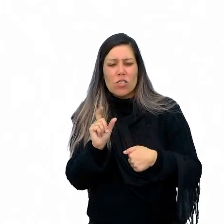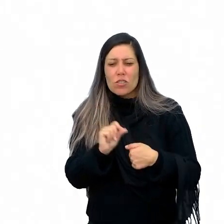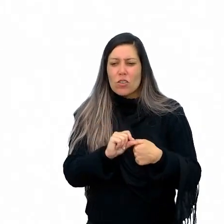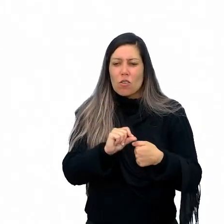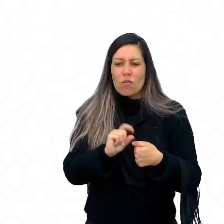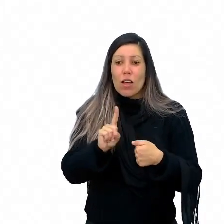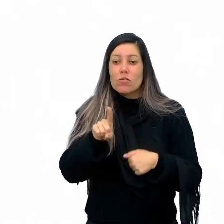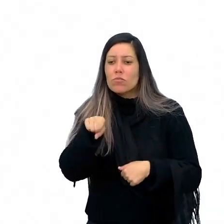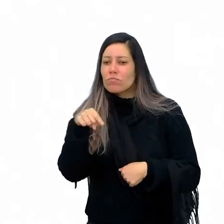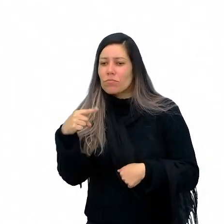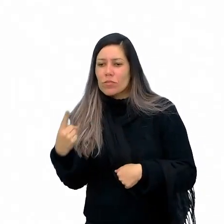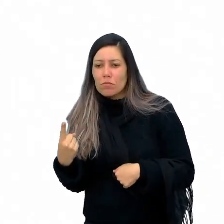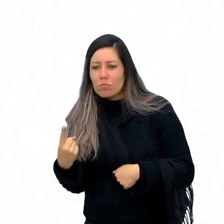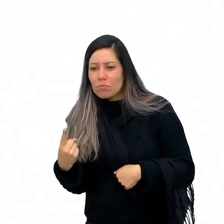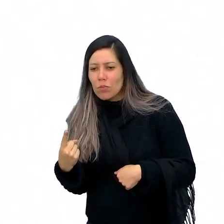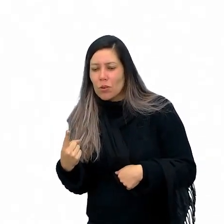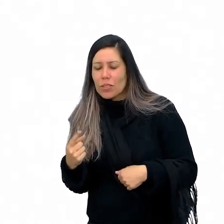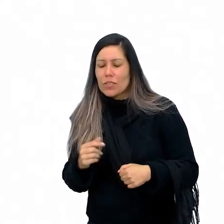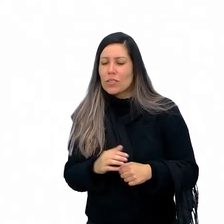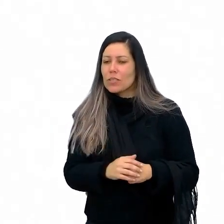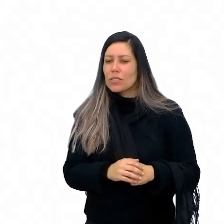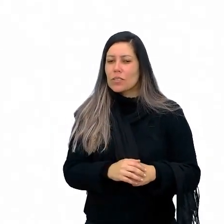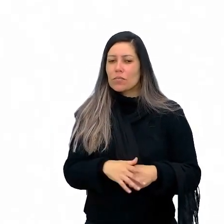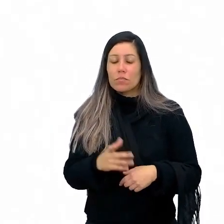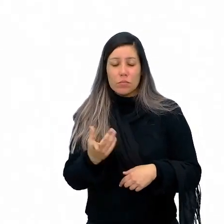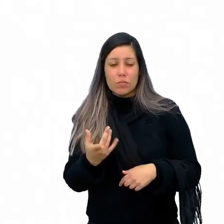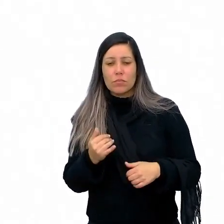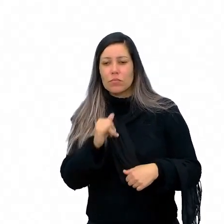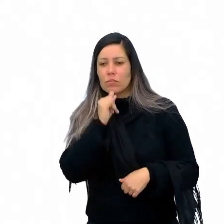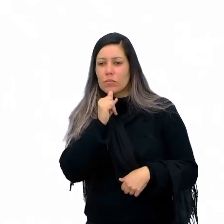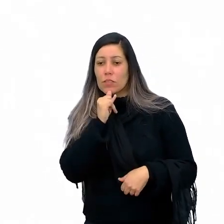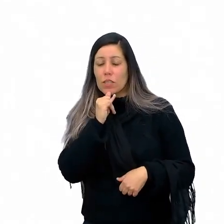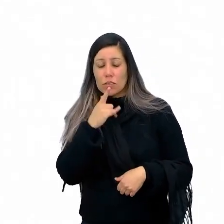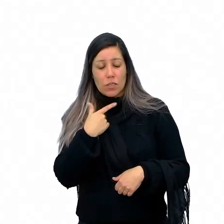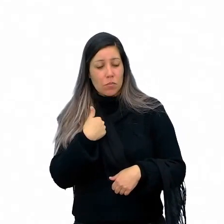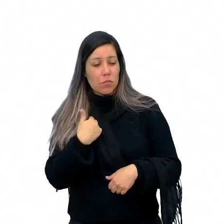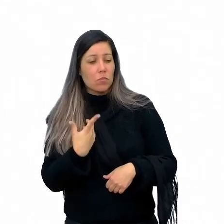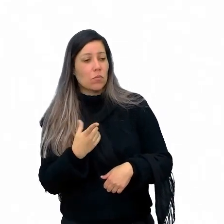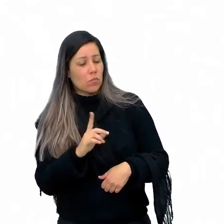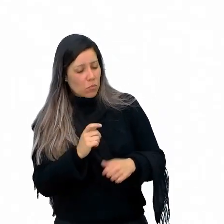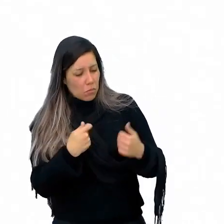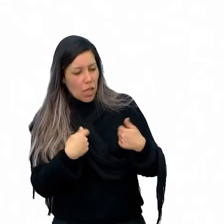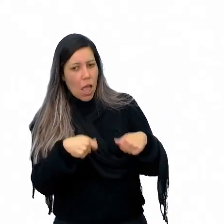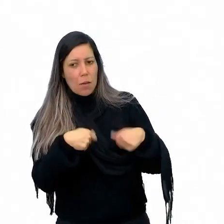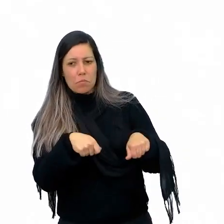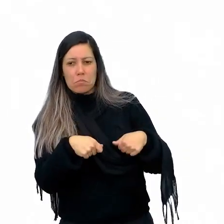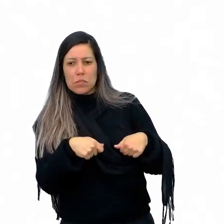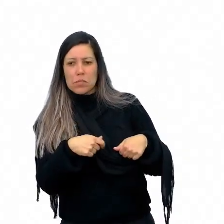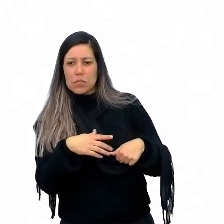seguinte? Uma vez que foi posto para mim, Marco, você precisa